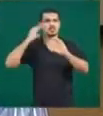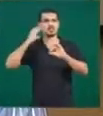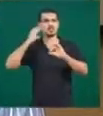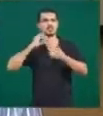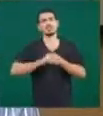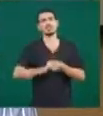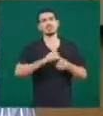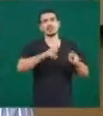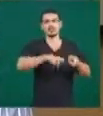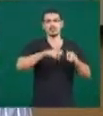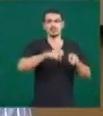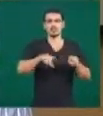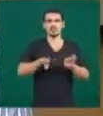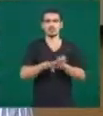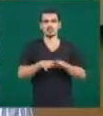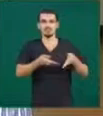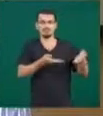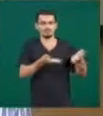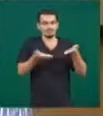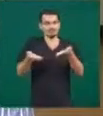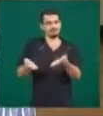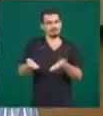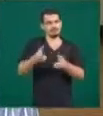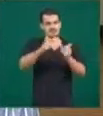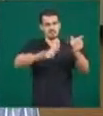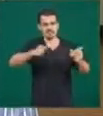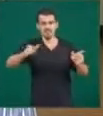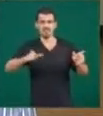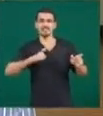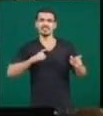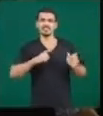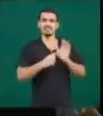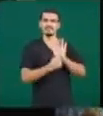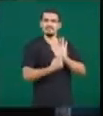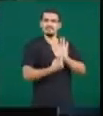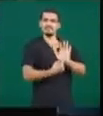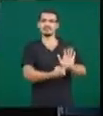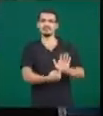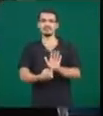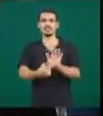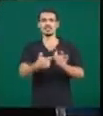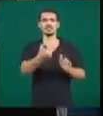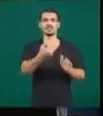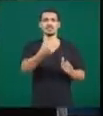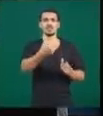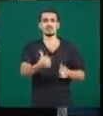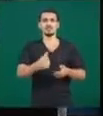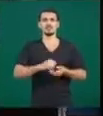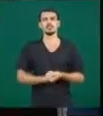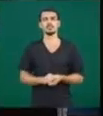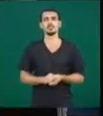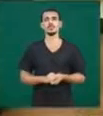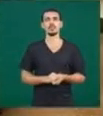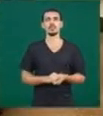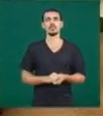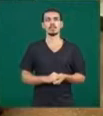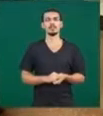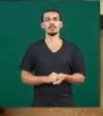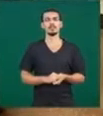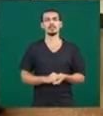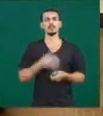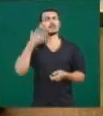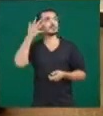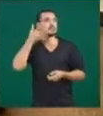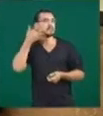aos nossos colegas que se destacaram no ano de 2016. O ciclo de palestras tem como objetivo ajudar